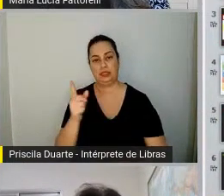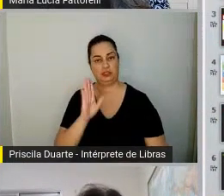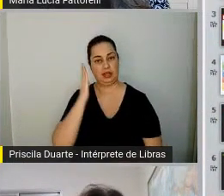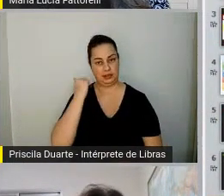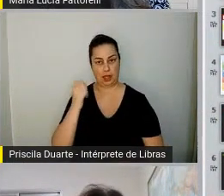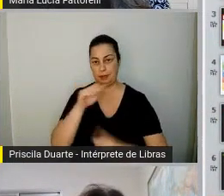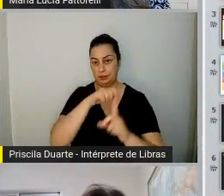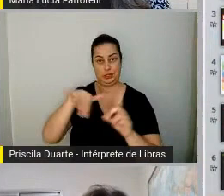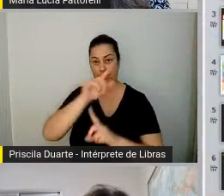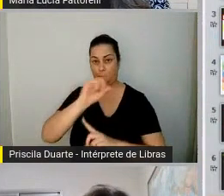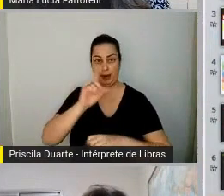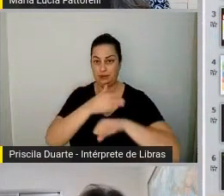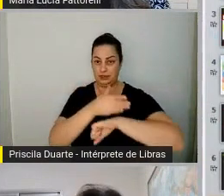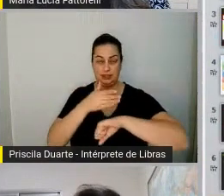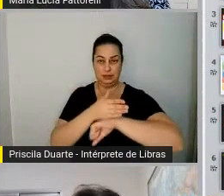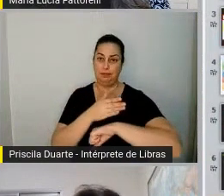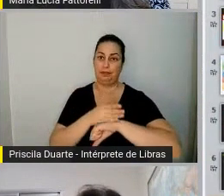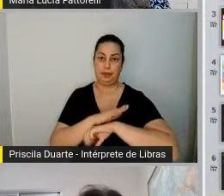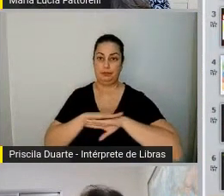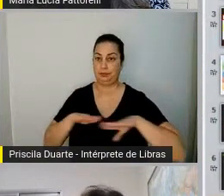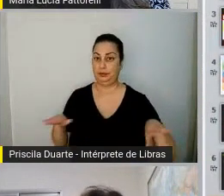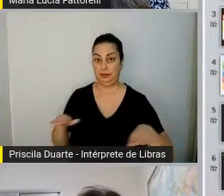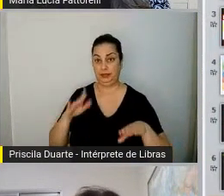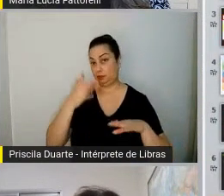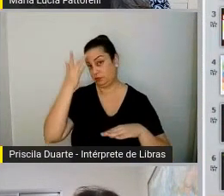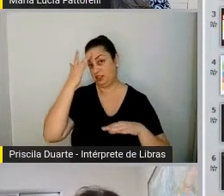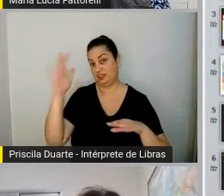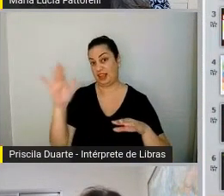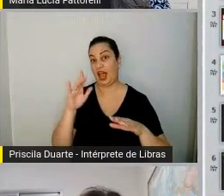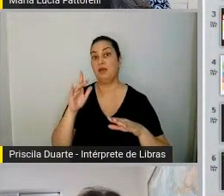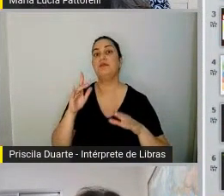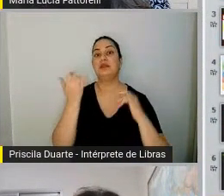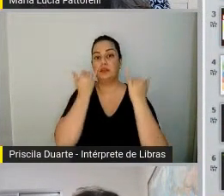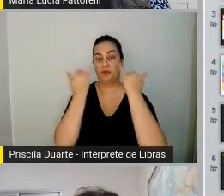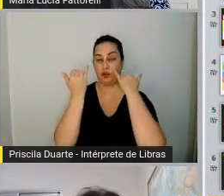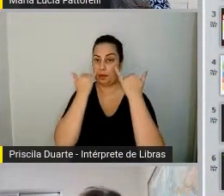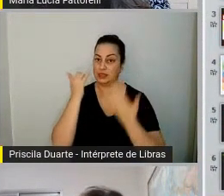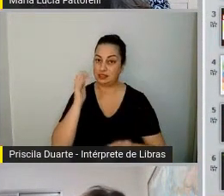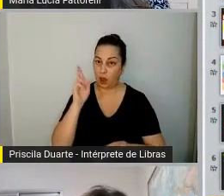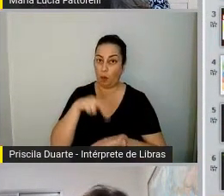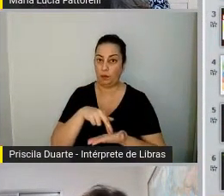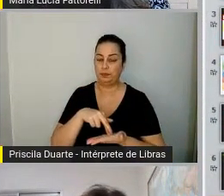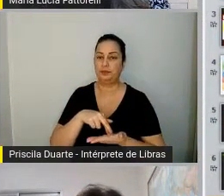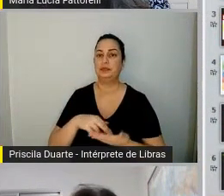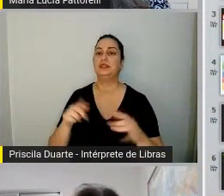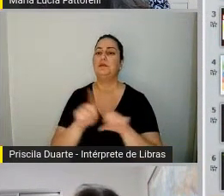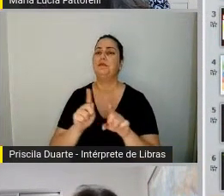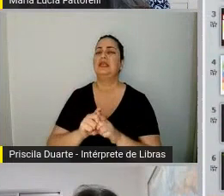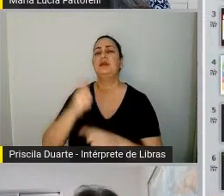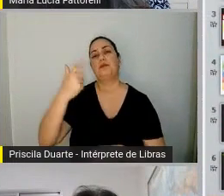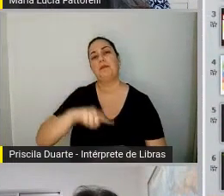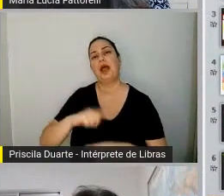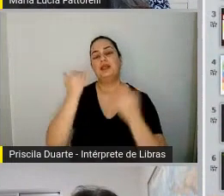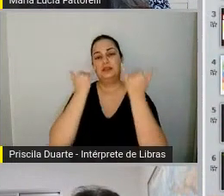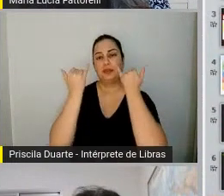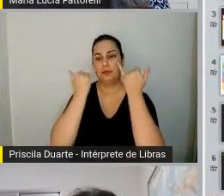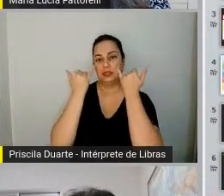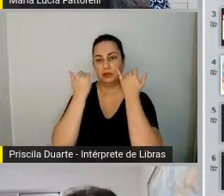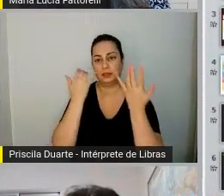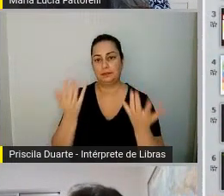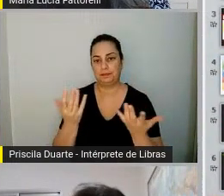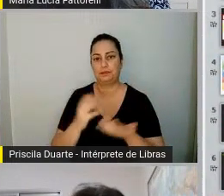tem influência lá, né? E aí vários outros fatores que já foram colocados aqui. Auditar e anular dívidas